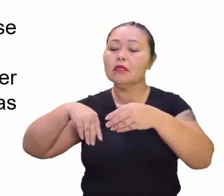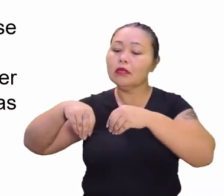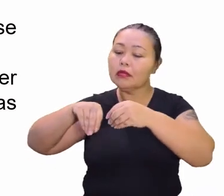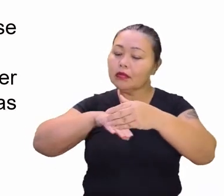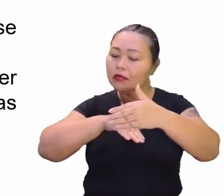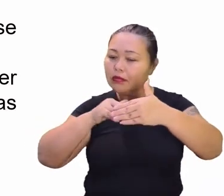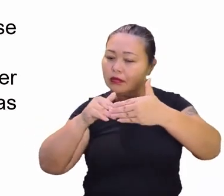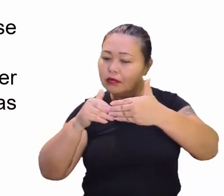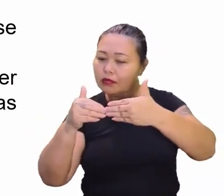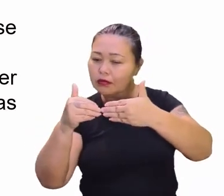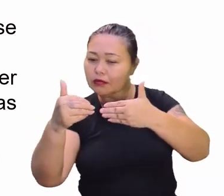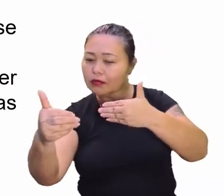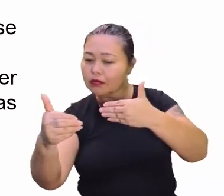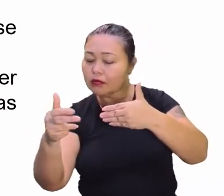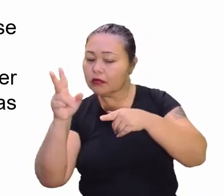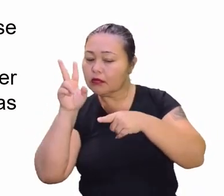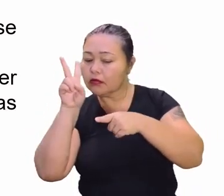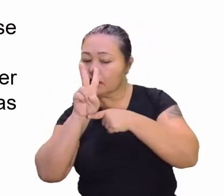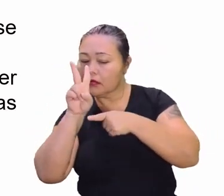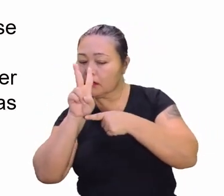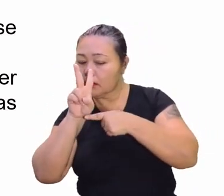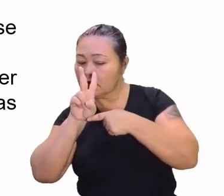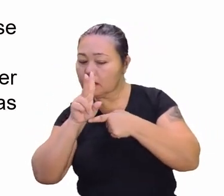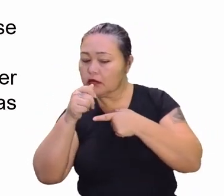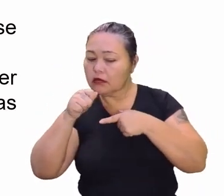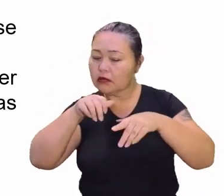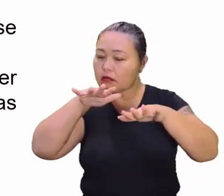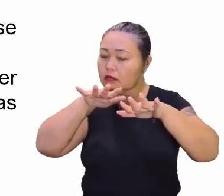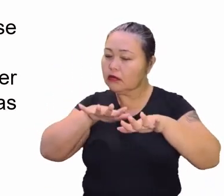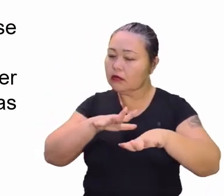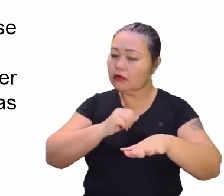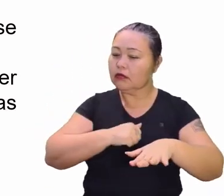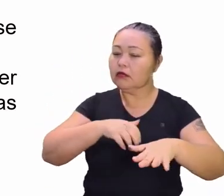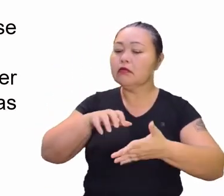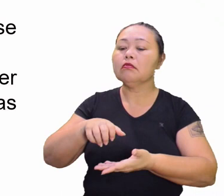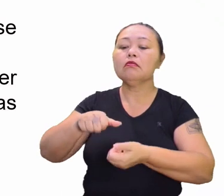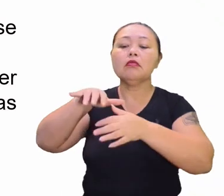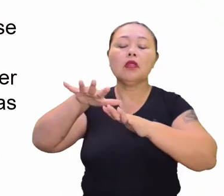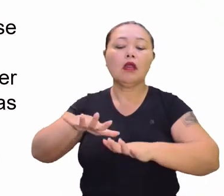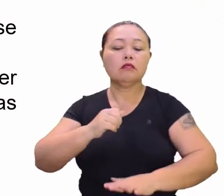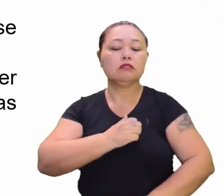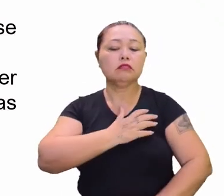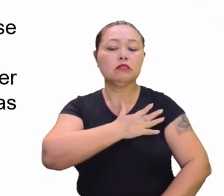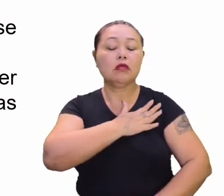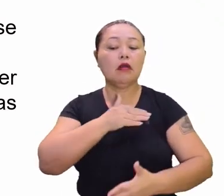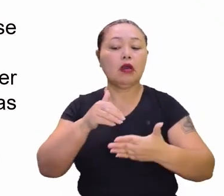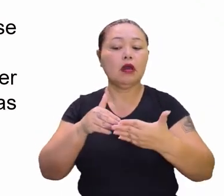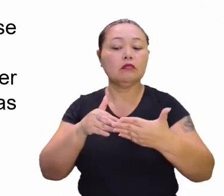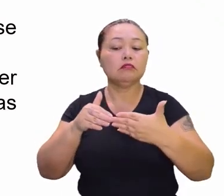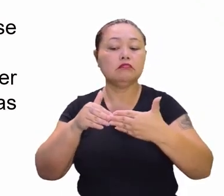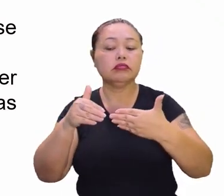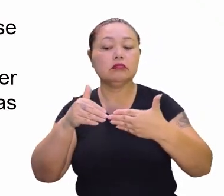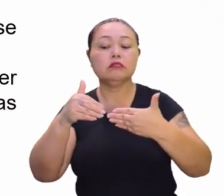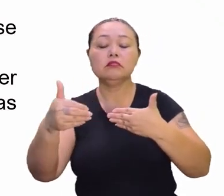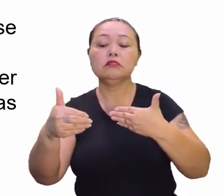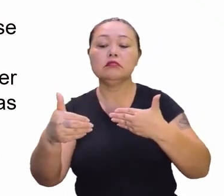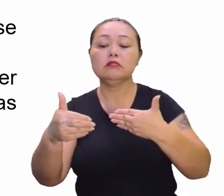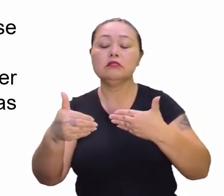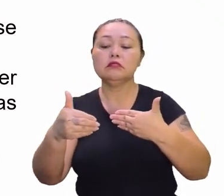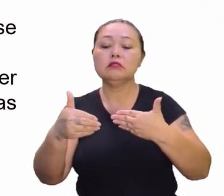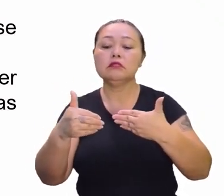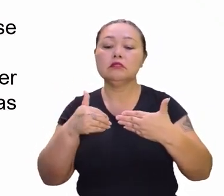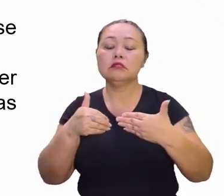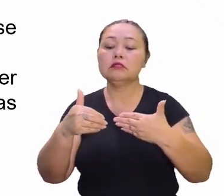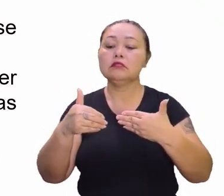terrestres, né, onde começaram a fiscalizar com efetivo, com bases militares, para impedir, muitas das vezes, o que?